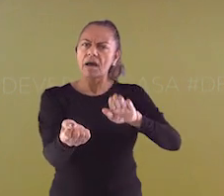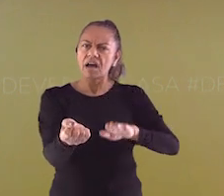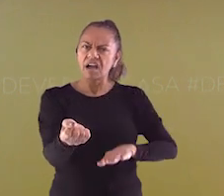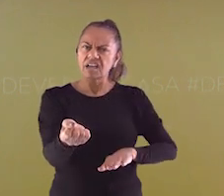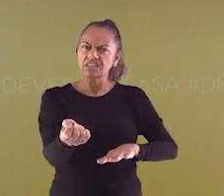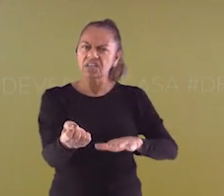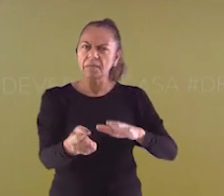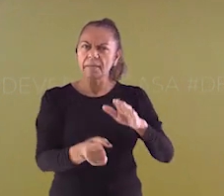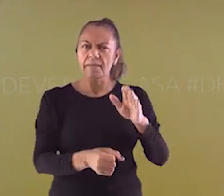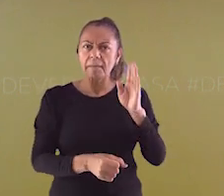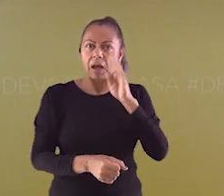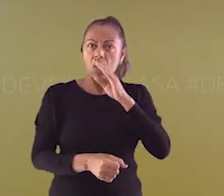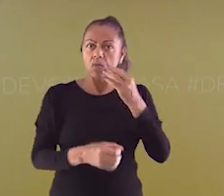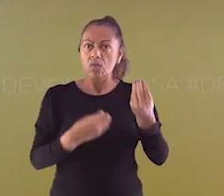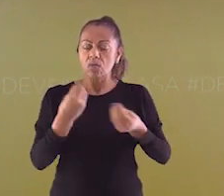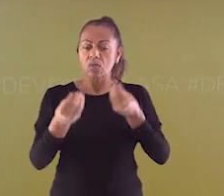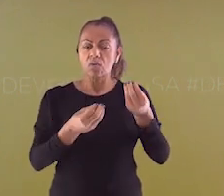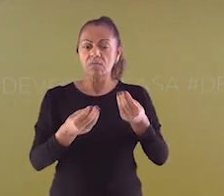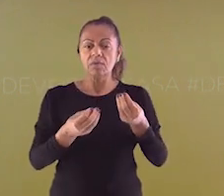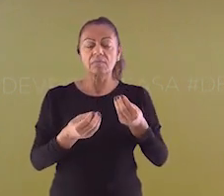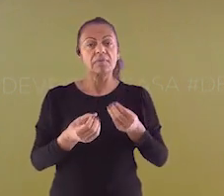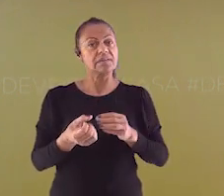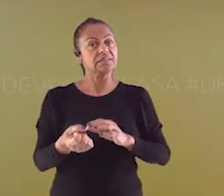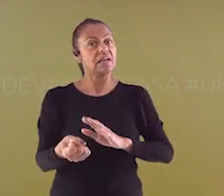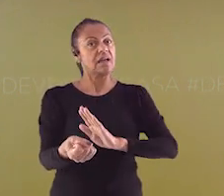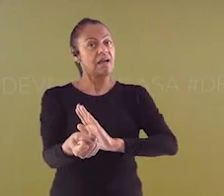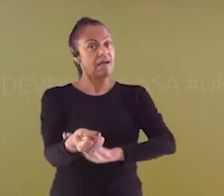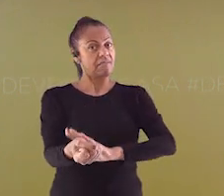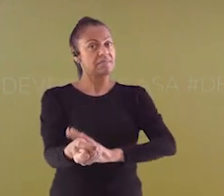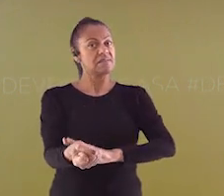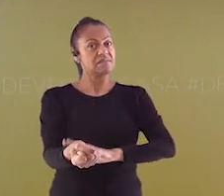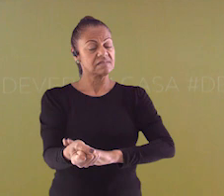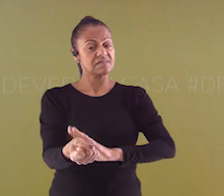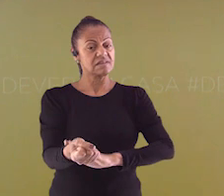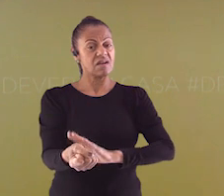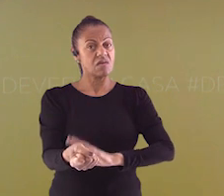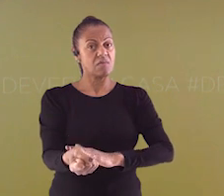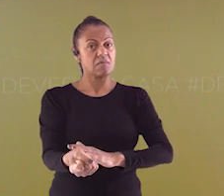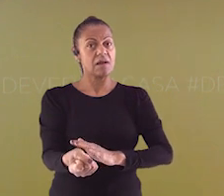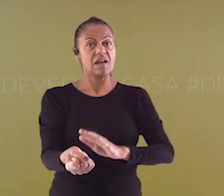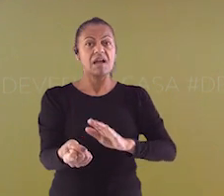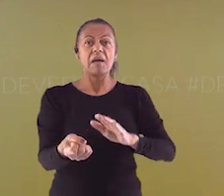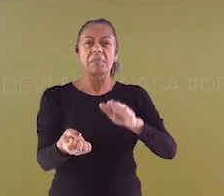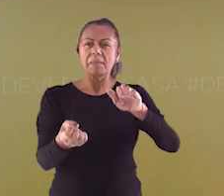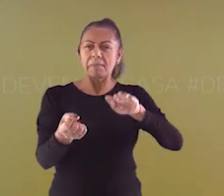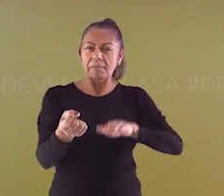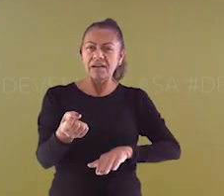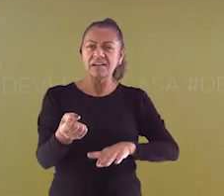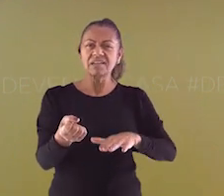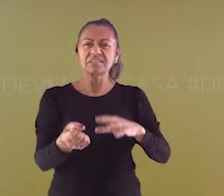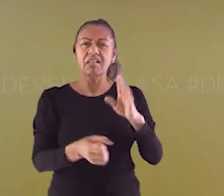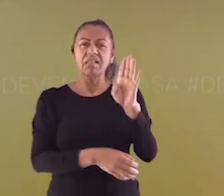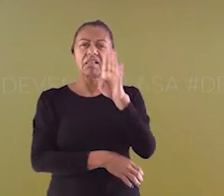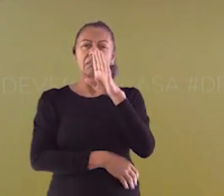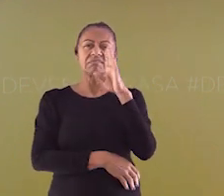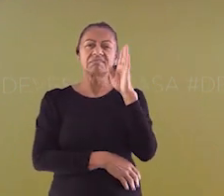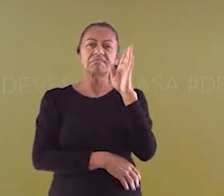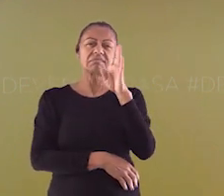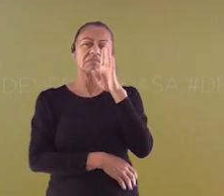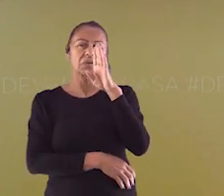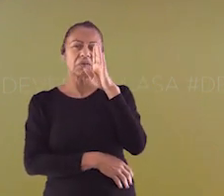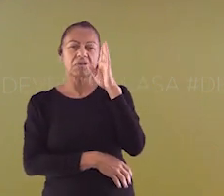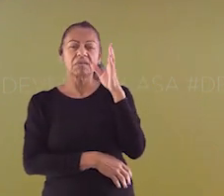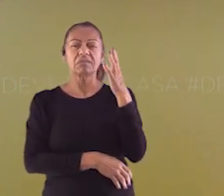modo geral, não é a pressão baixa que é prejudicial à saúde. Porém, quando estamos com a pressão baixa, ficamos